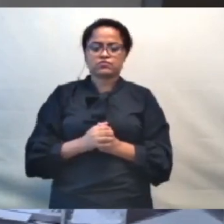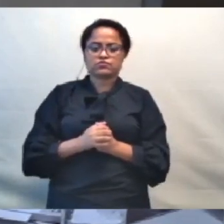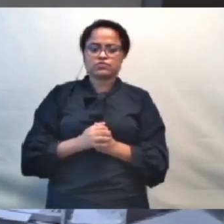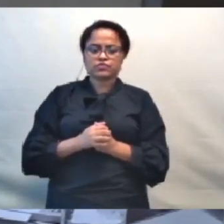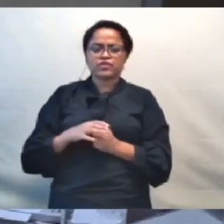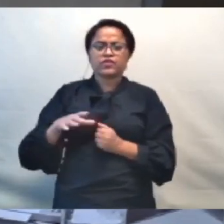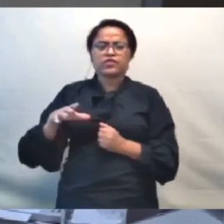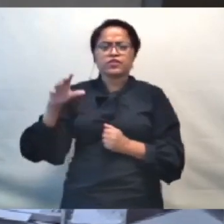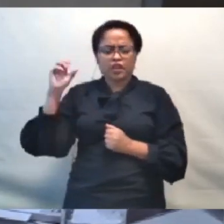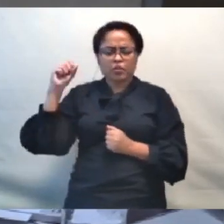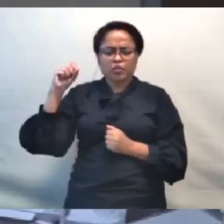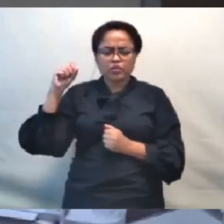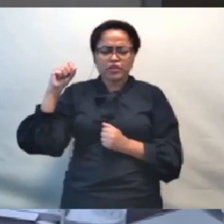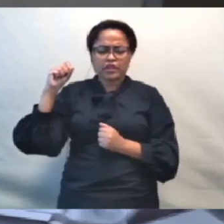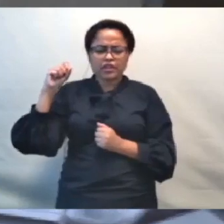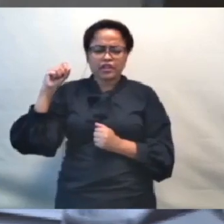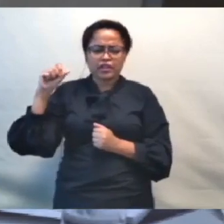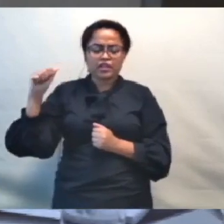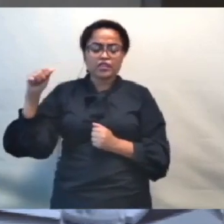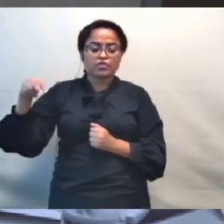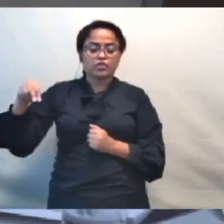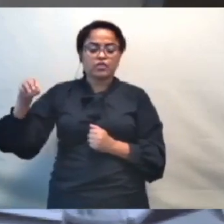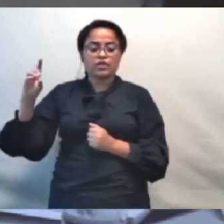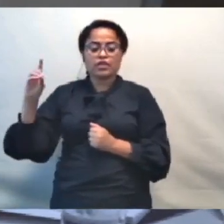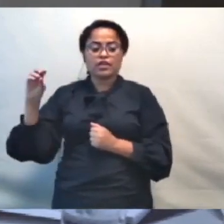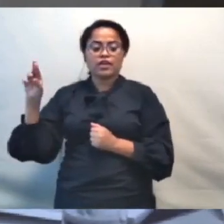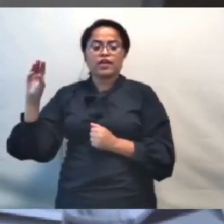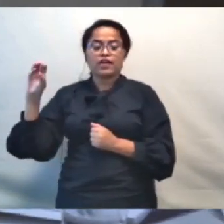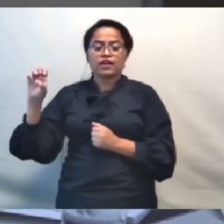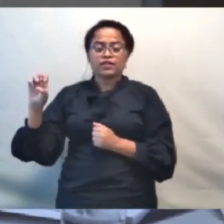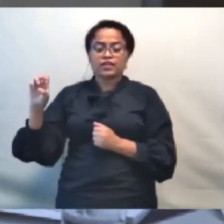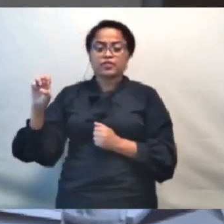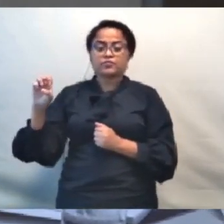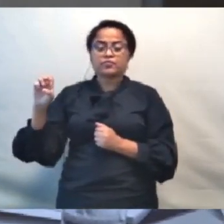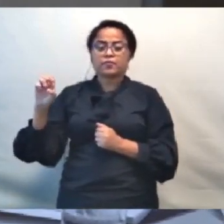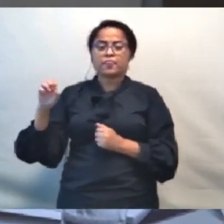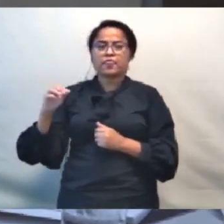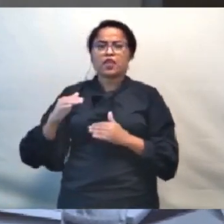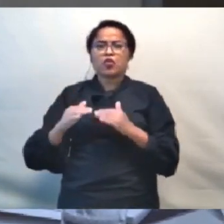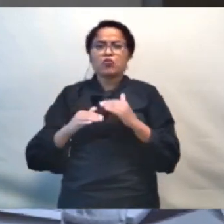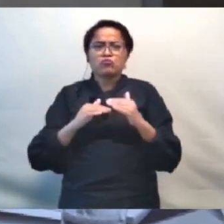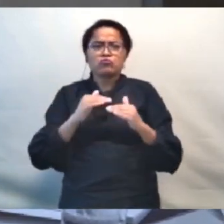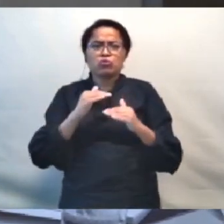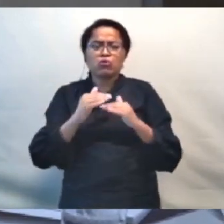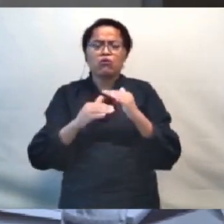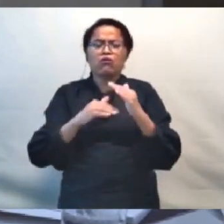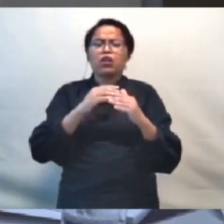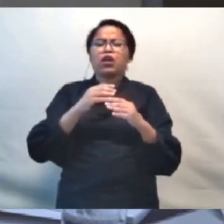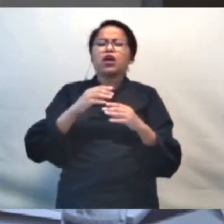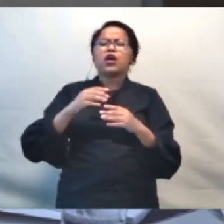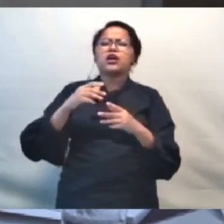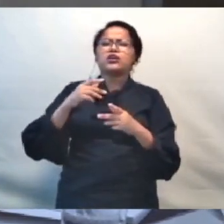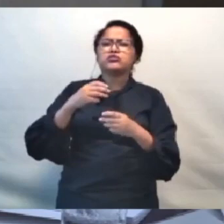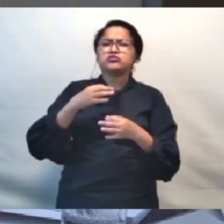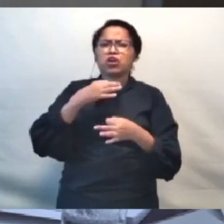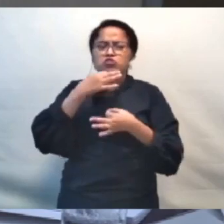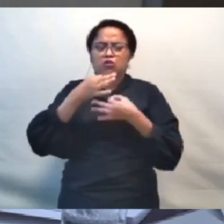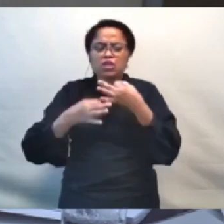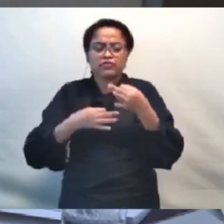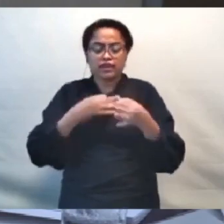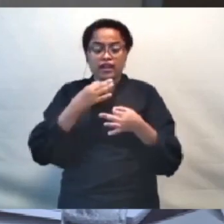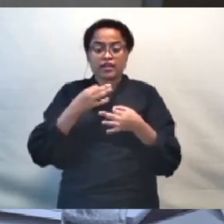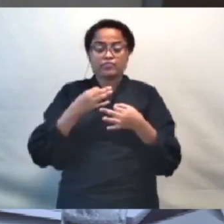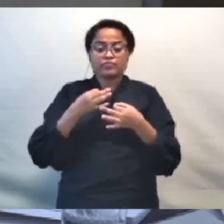vontade, vereadora. André, eu até durante a sua fala, né, eu gostaria que você pudesse explicar para